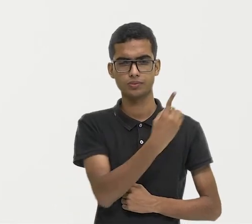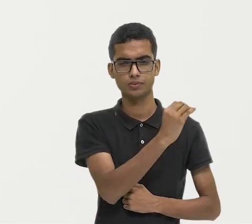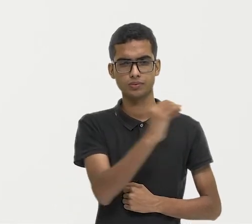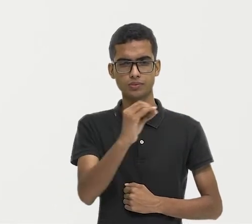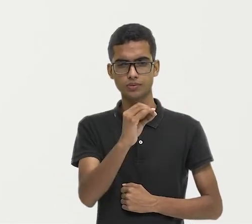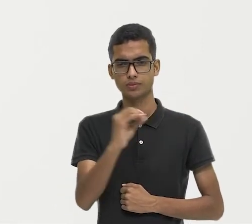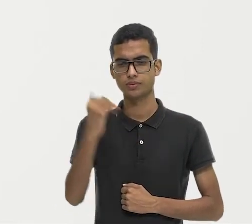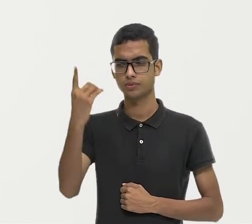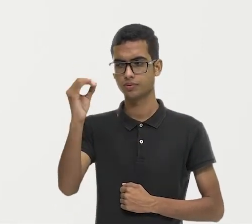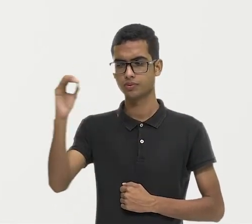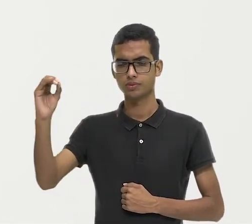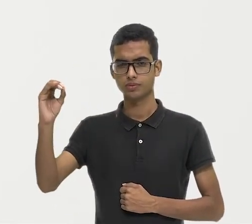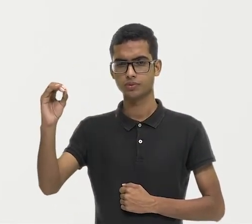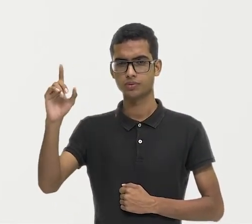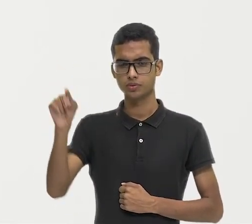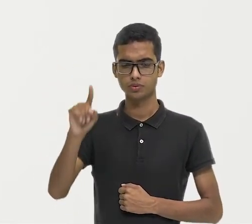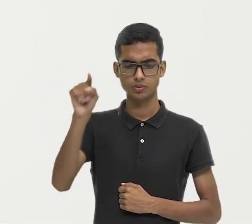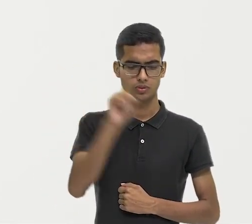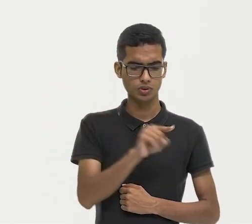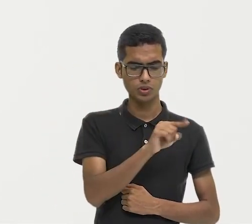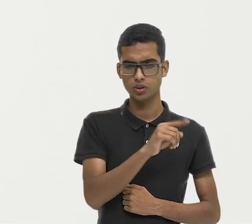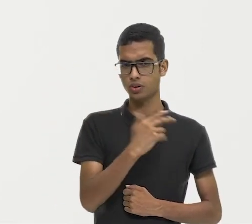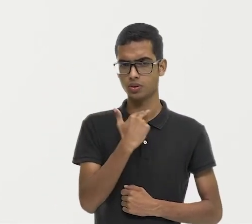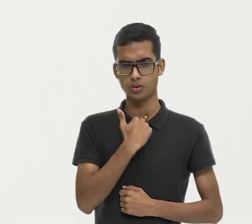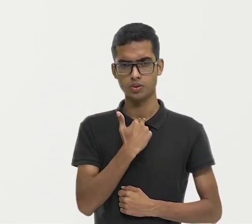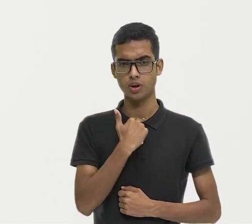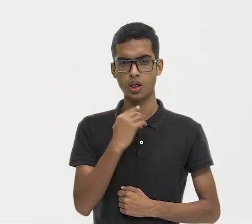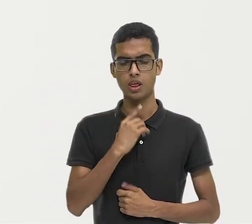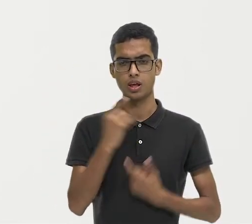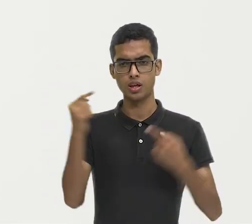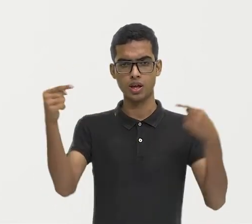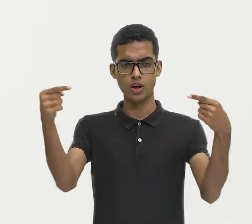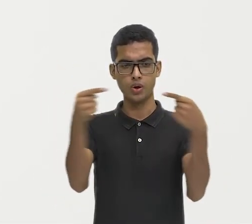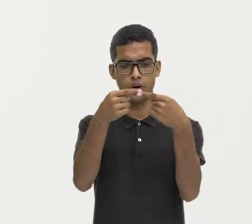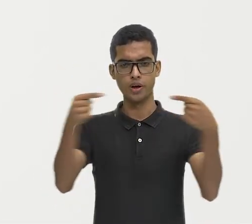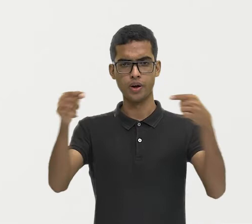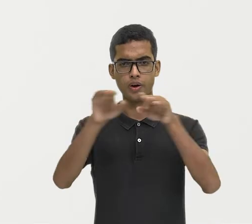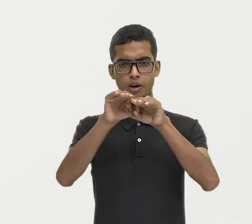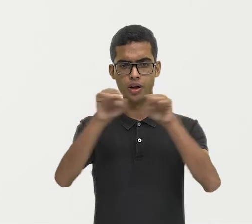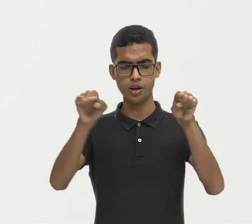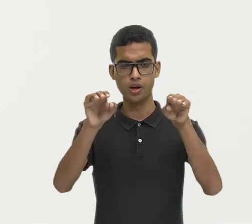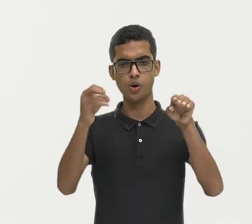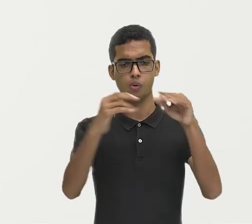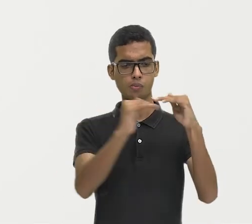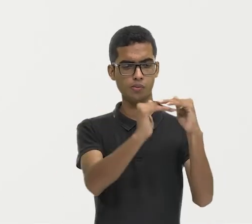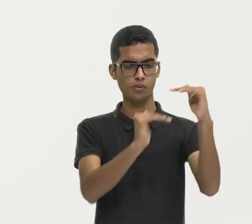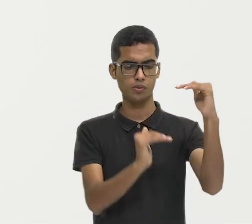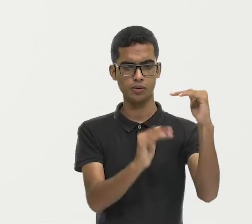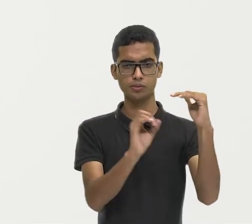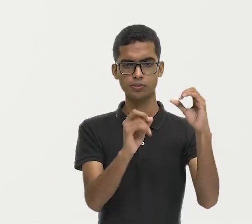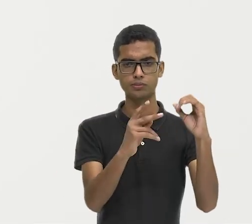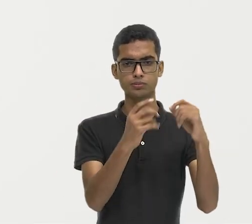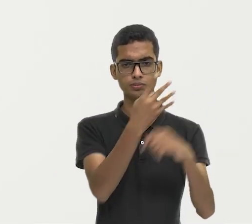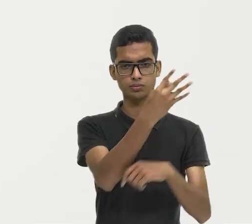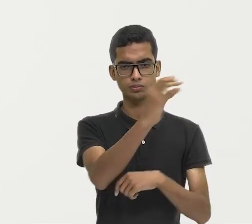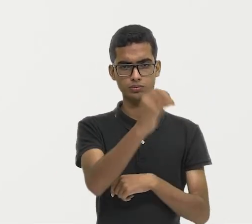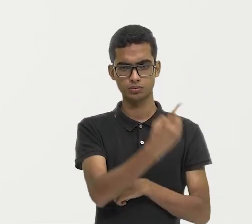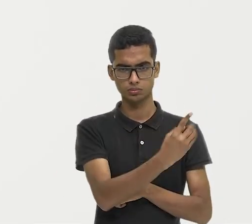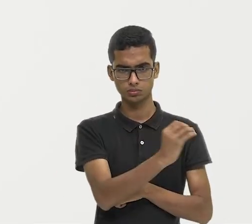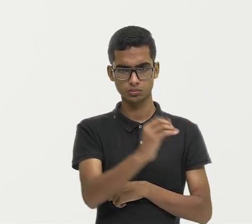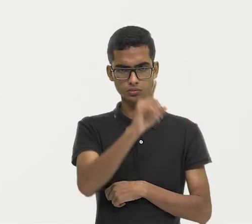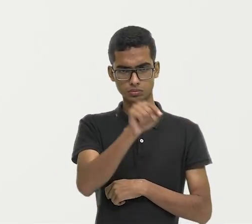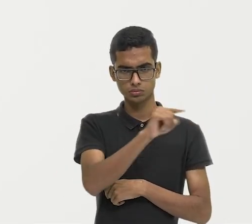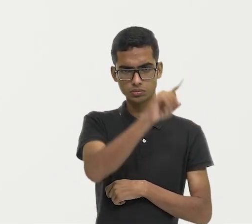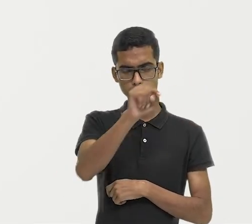os zeros dos dois números iguais a 100. Feito isso, vamos multiplicar. 4 vezes x,